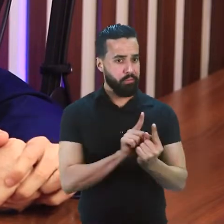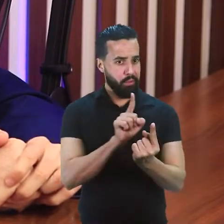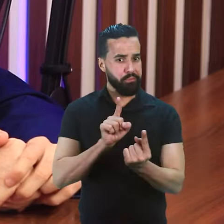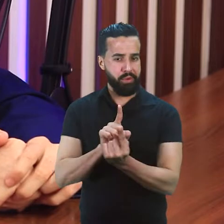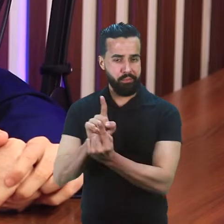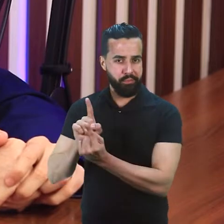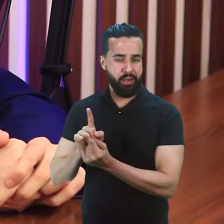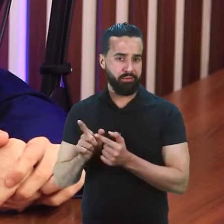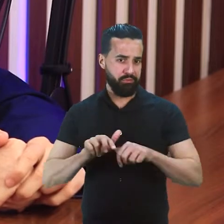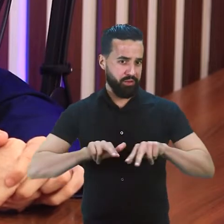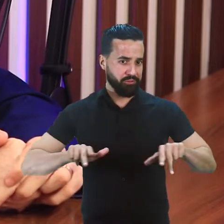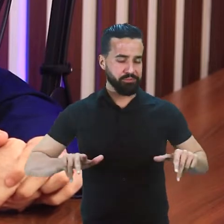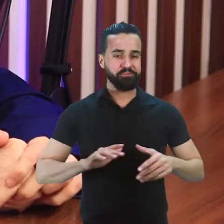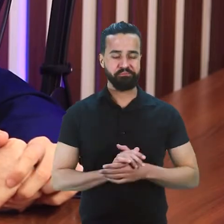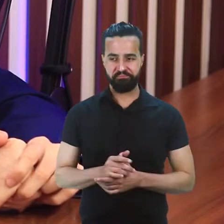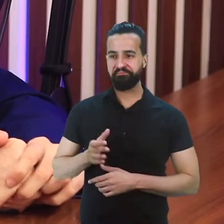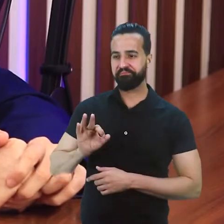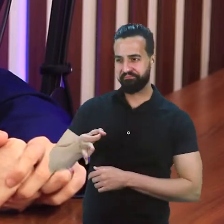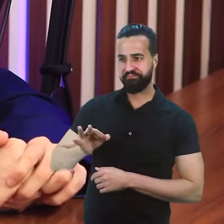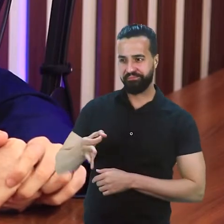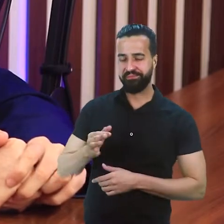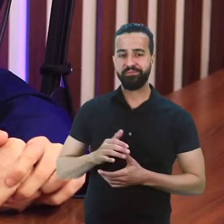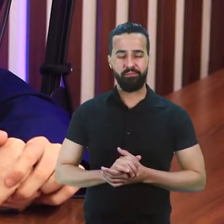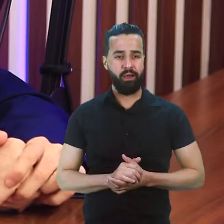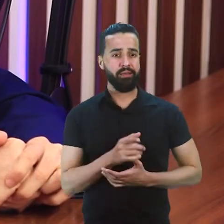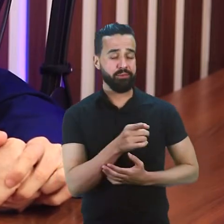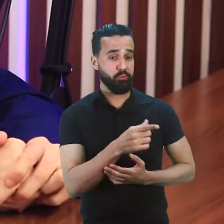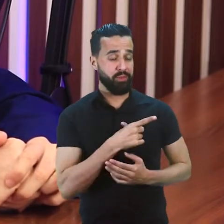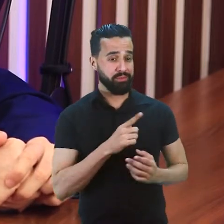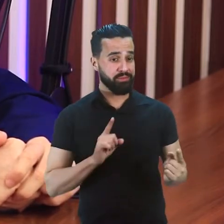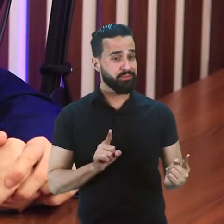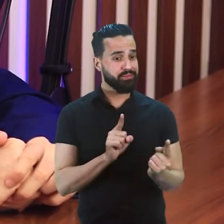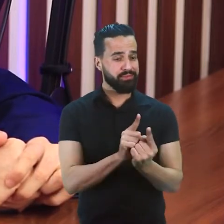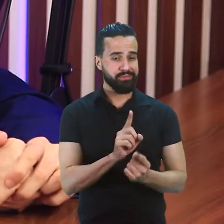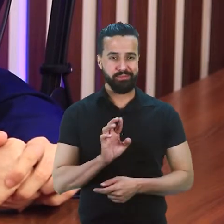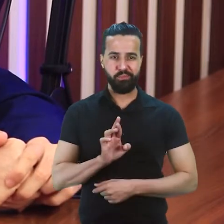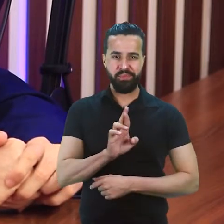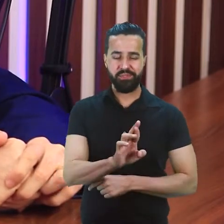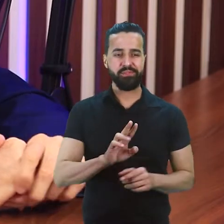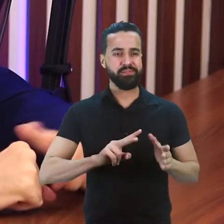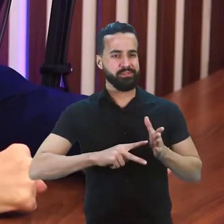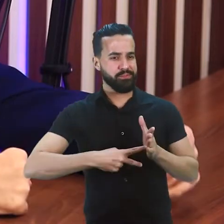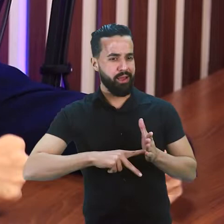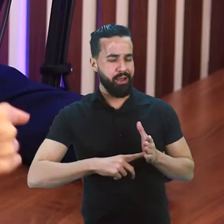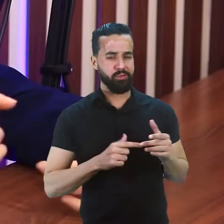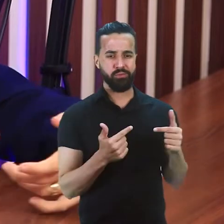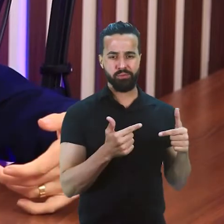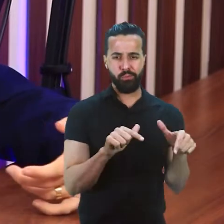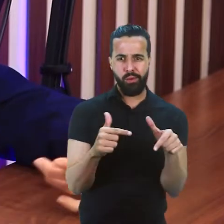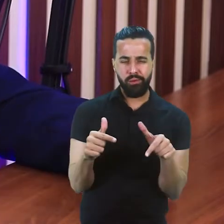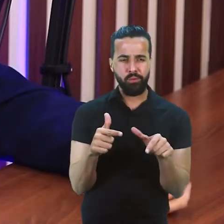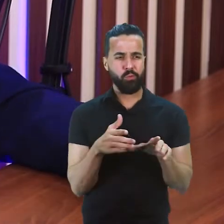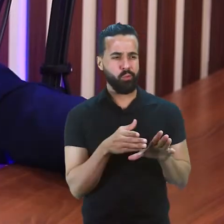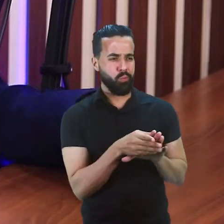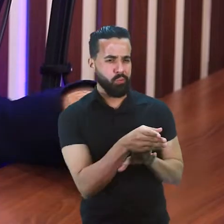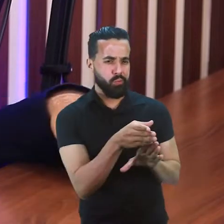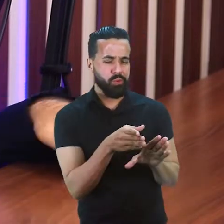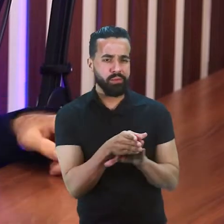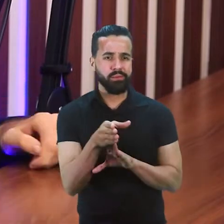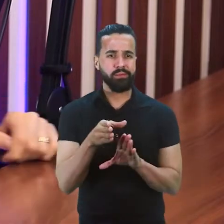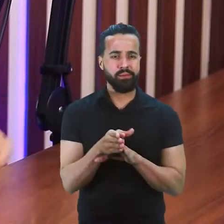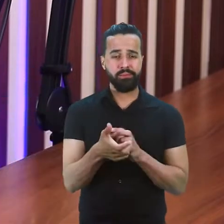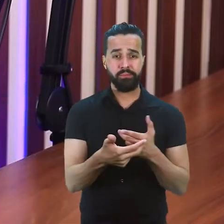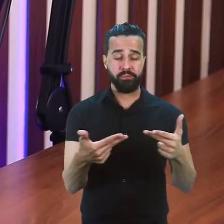dentro do sindicato, atendendo em nome do sindicato, Uhum. os trabalhadores, orientando,